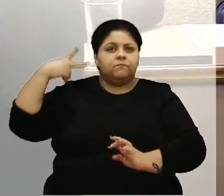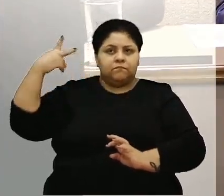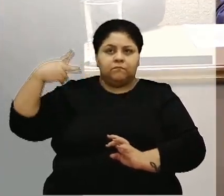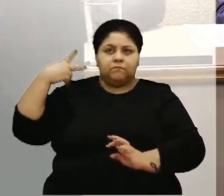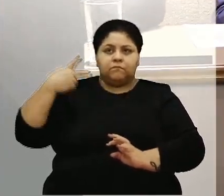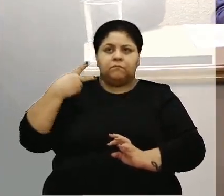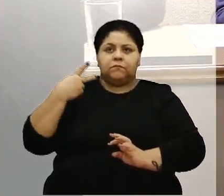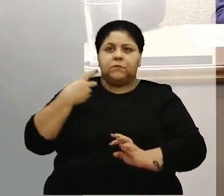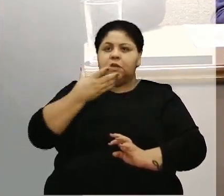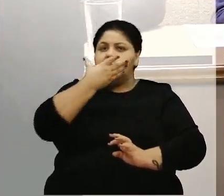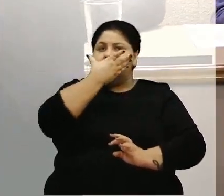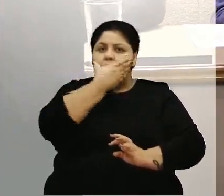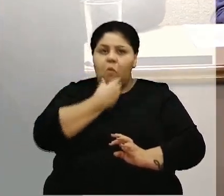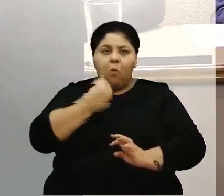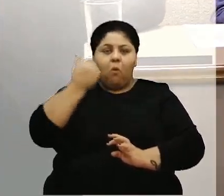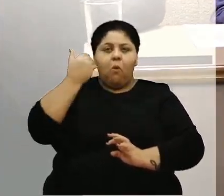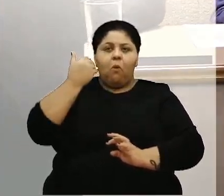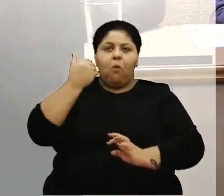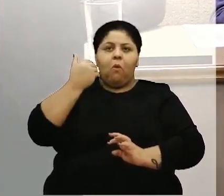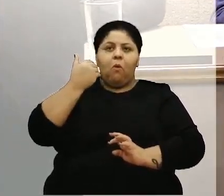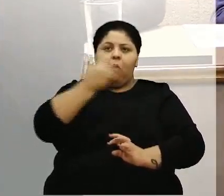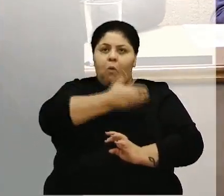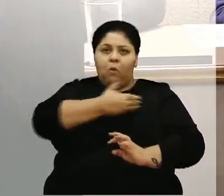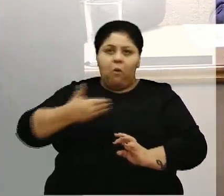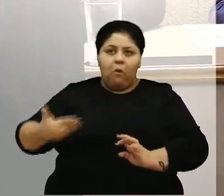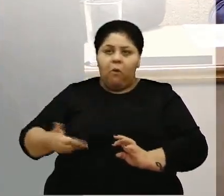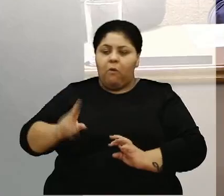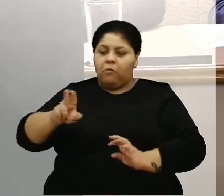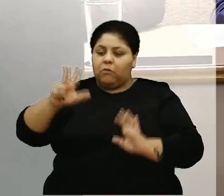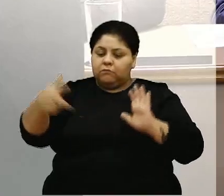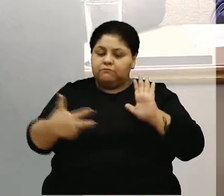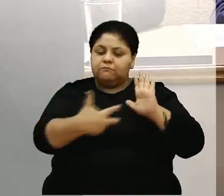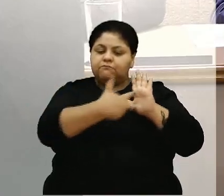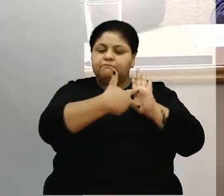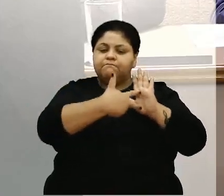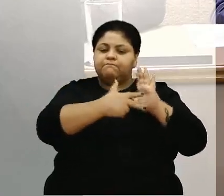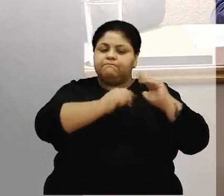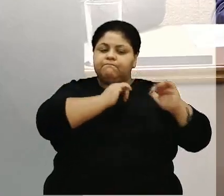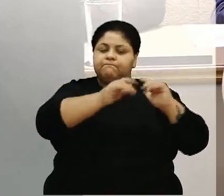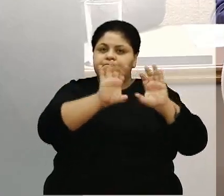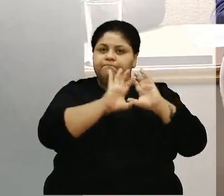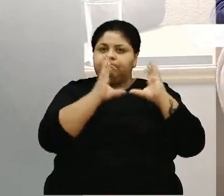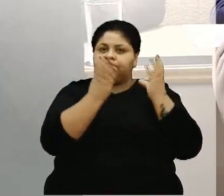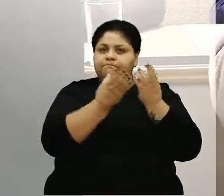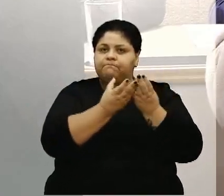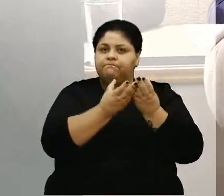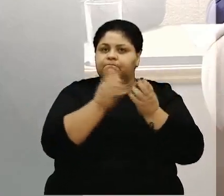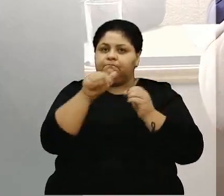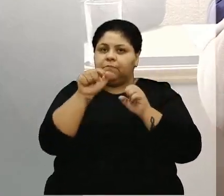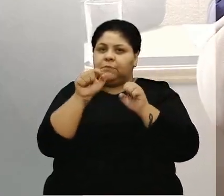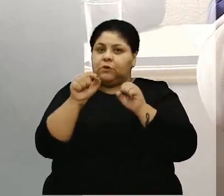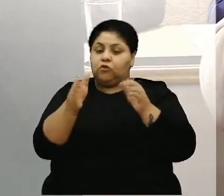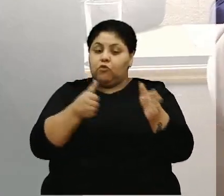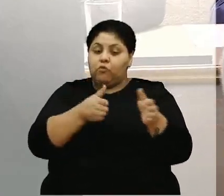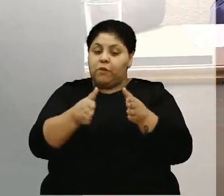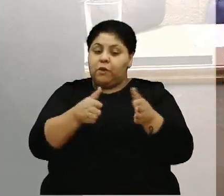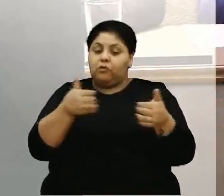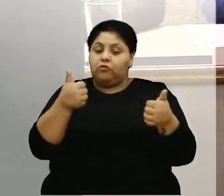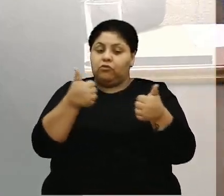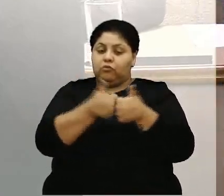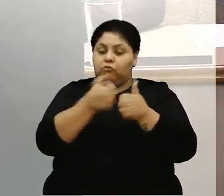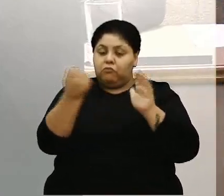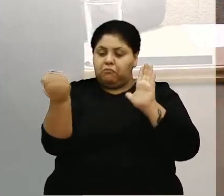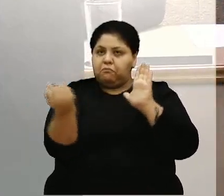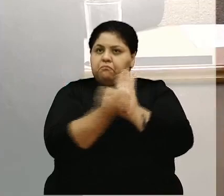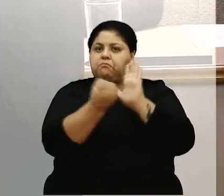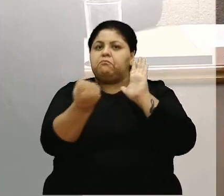homem público e que deu sempre atenção a movimentos comunitários. E aqui, no período que ele esteve, deixou sua marca,